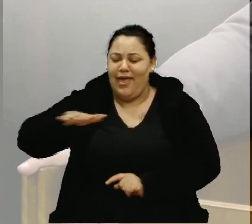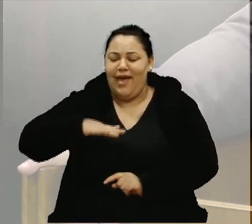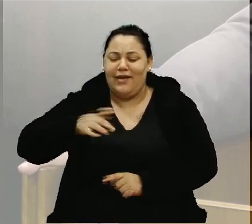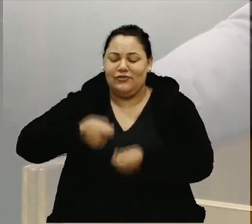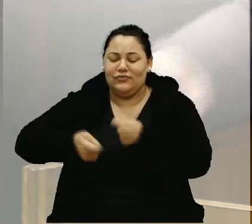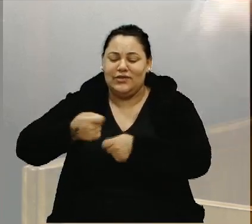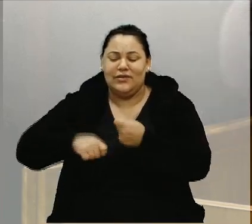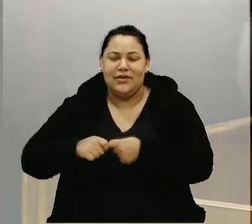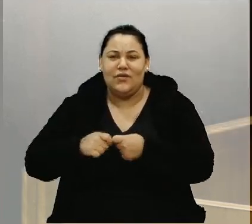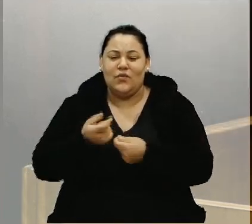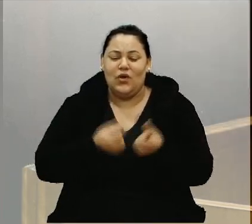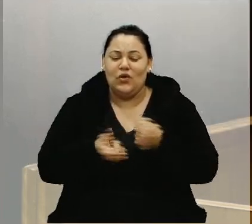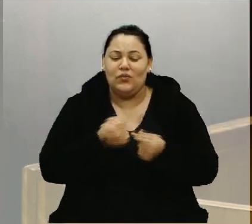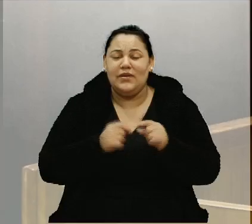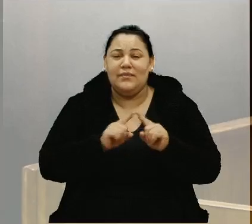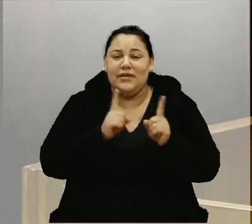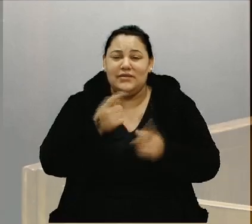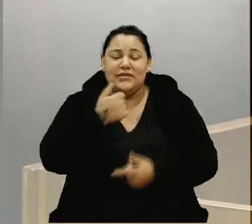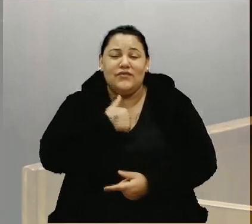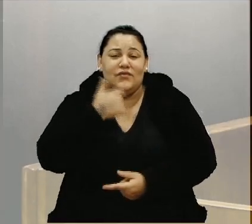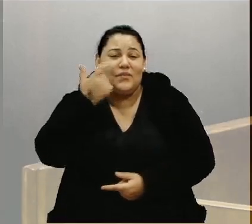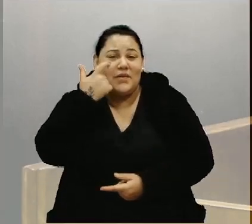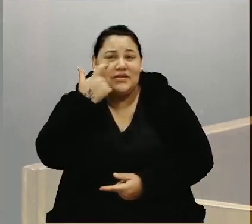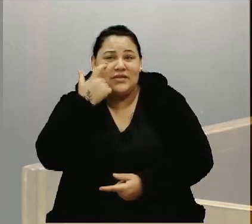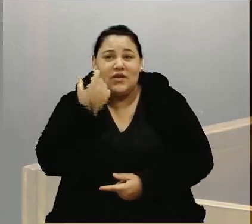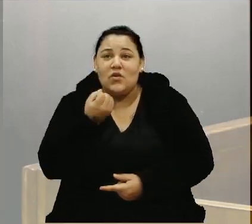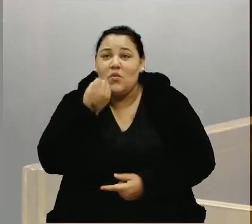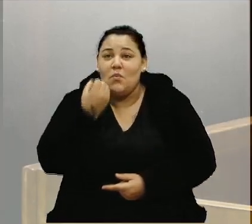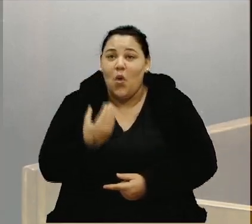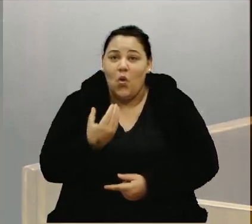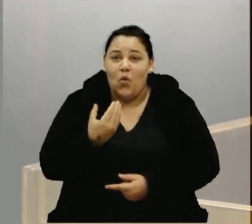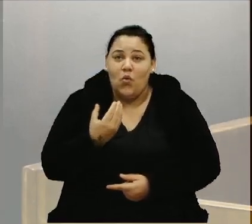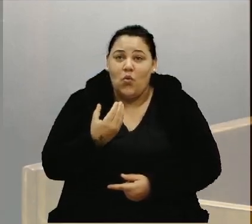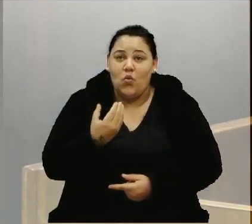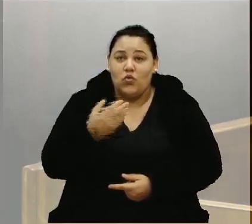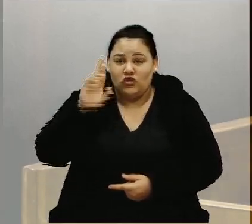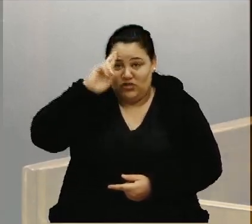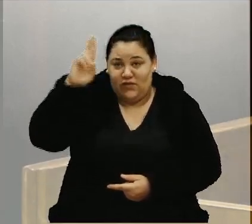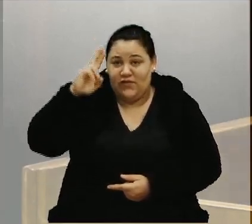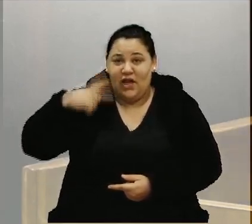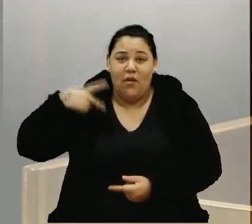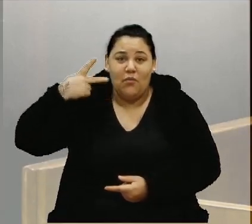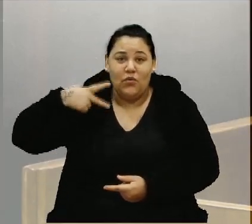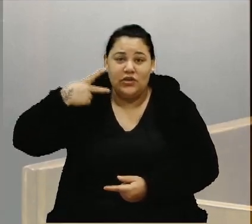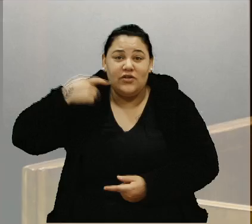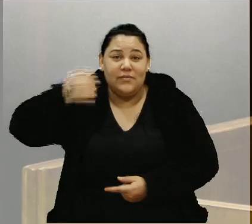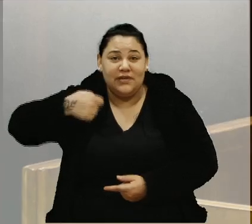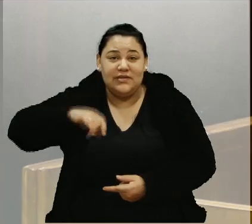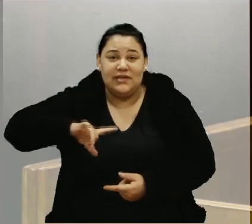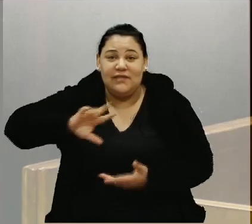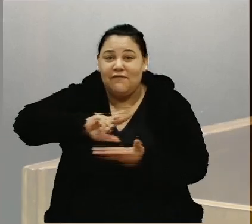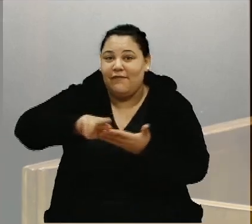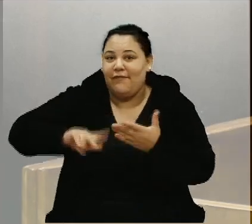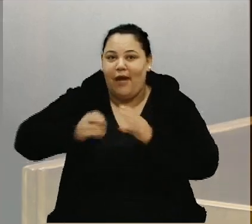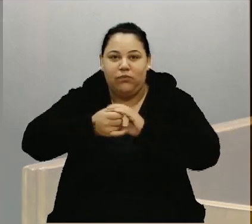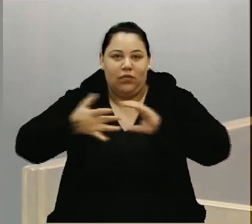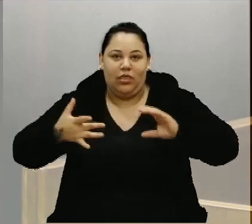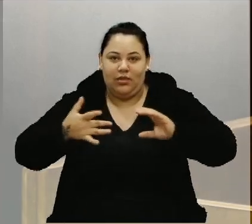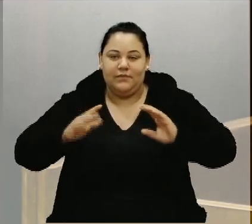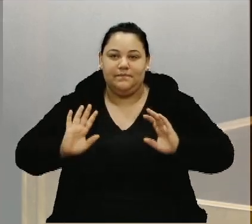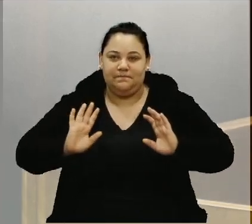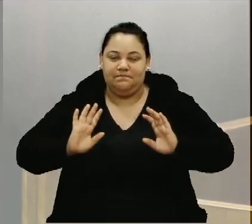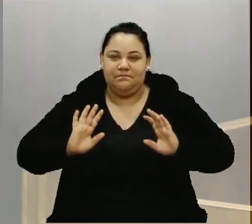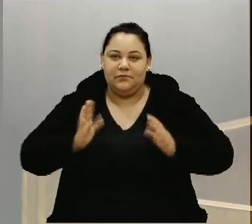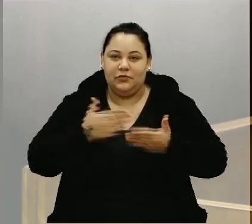economia, mas eu fico pensando que o bom gestor na política tem que ter uma série de características. Os